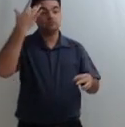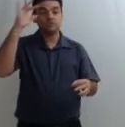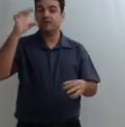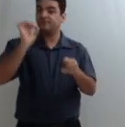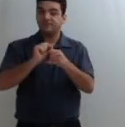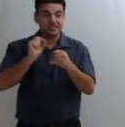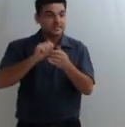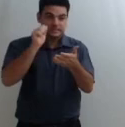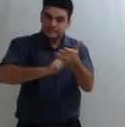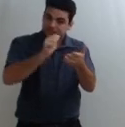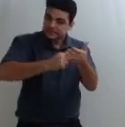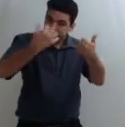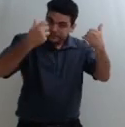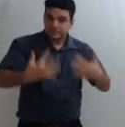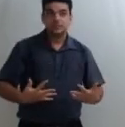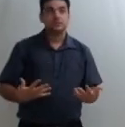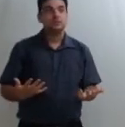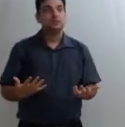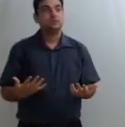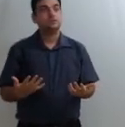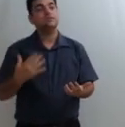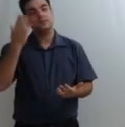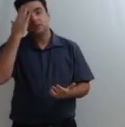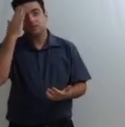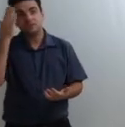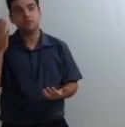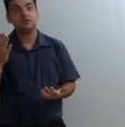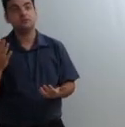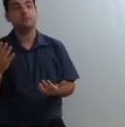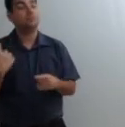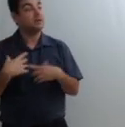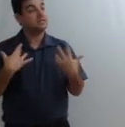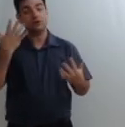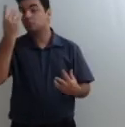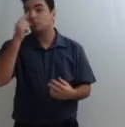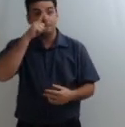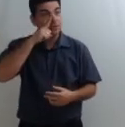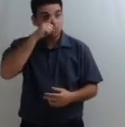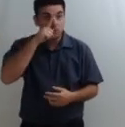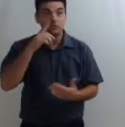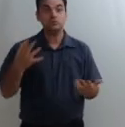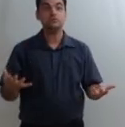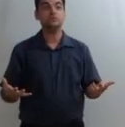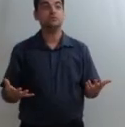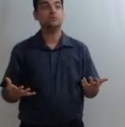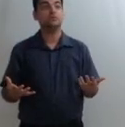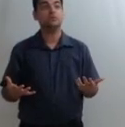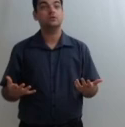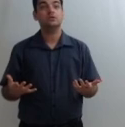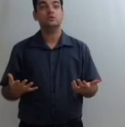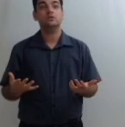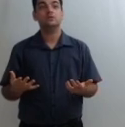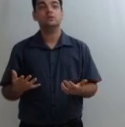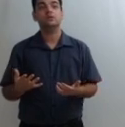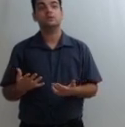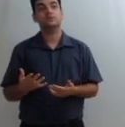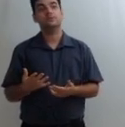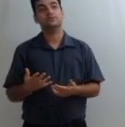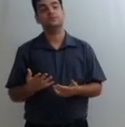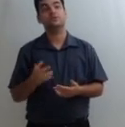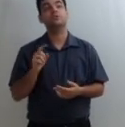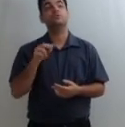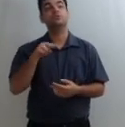Uma fundamentação concreta pela gravidade da conduta, nós temos. Como o ministro Neff